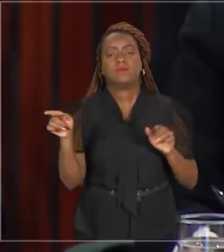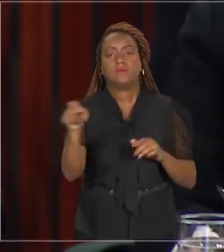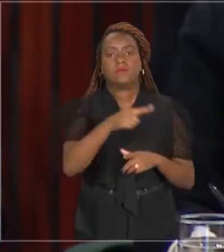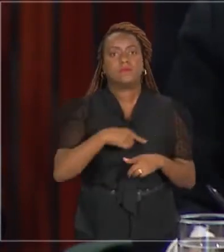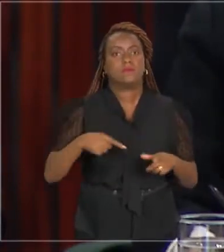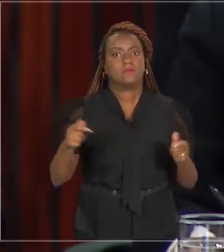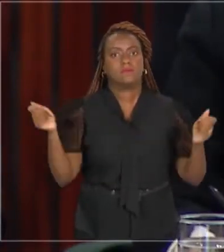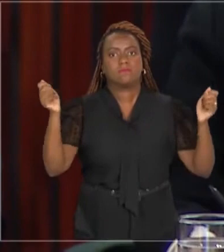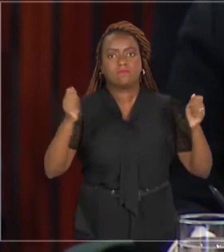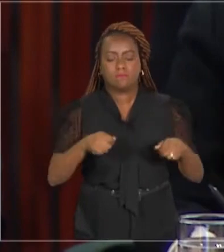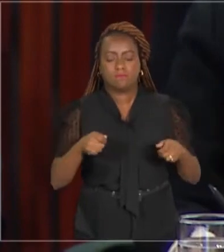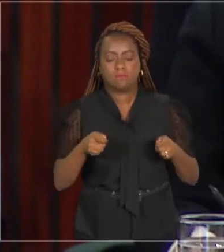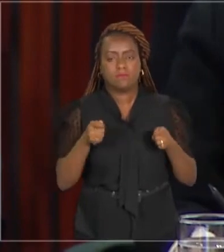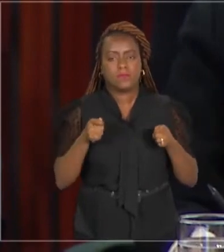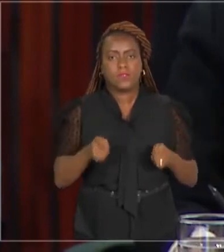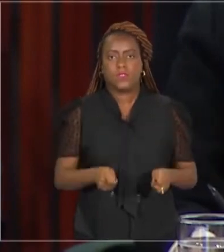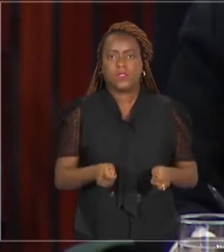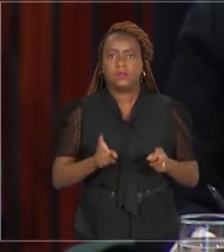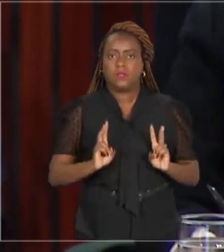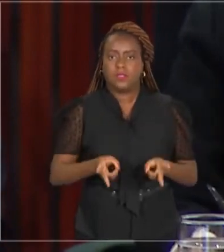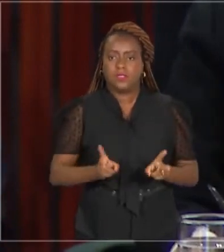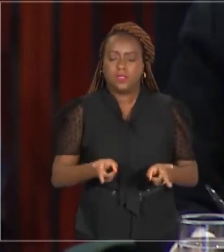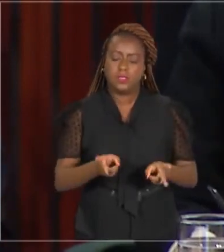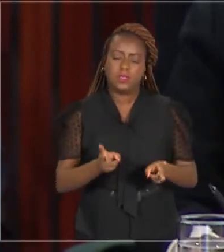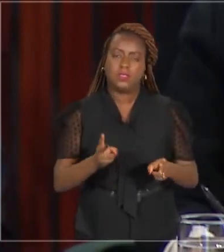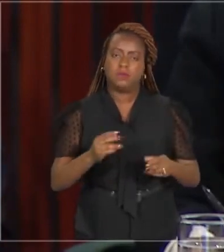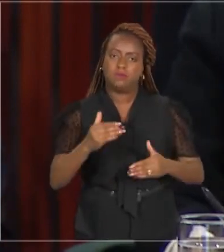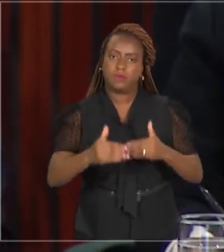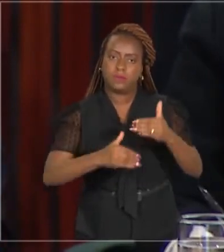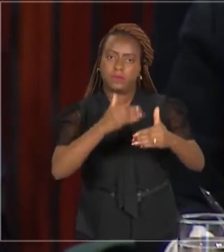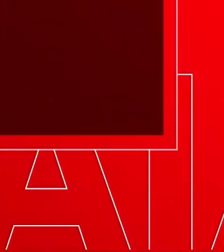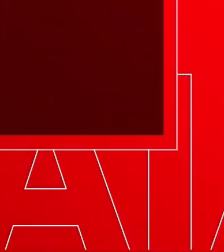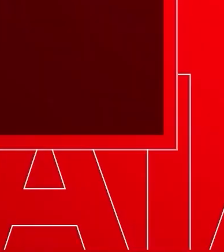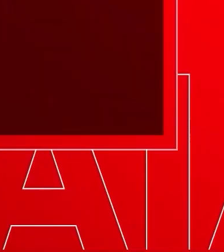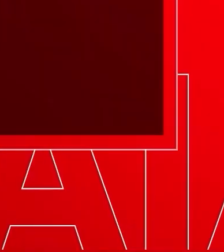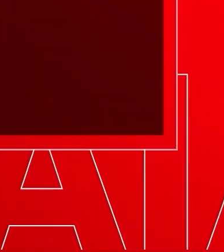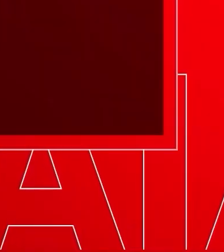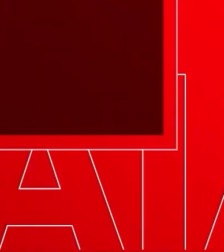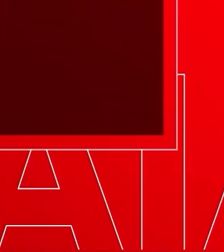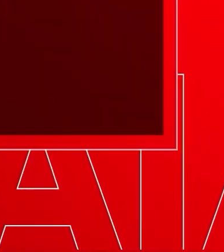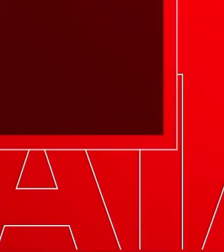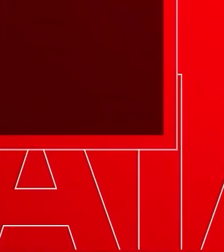possamos solidificar cada vez mais a nossa democracia